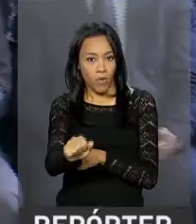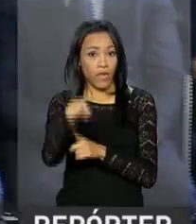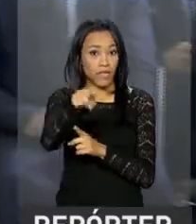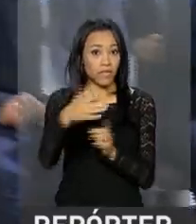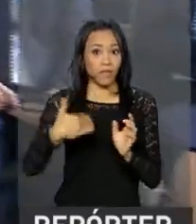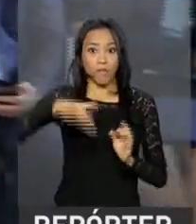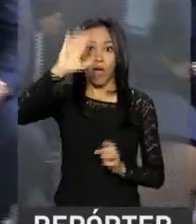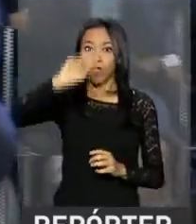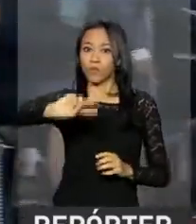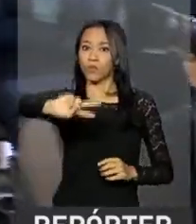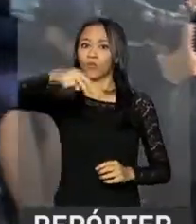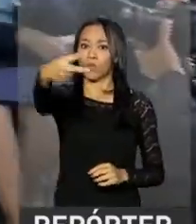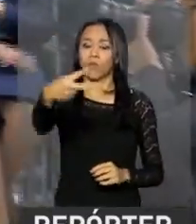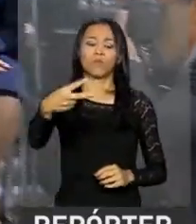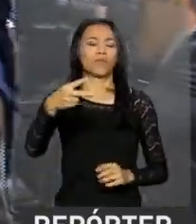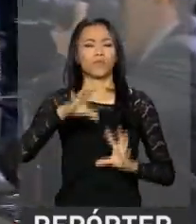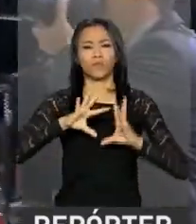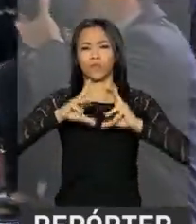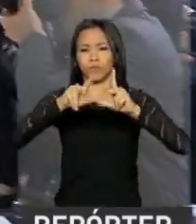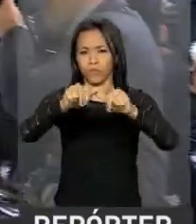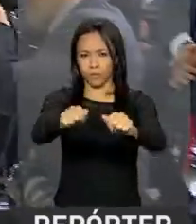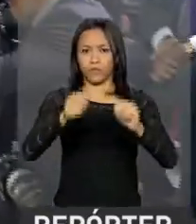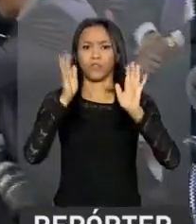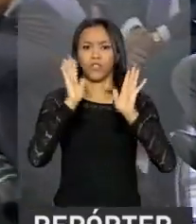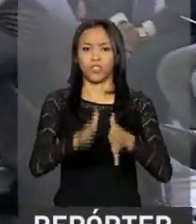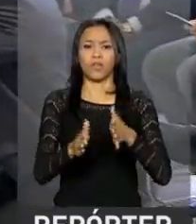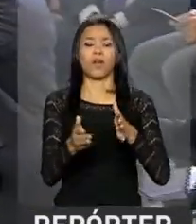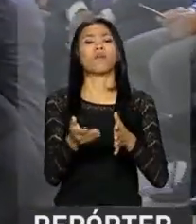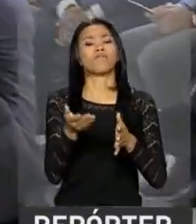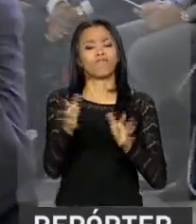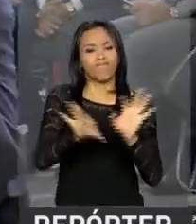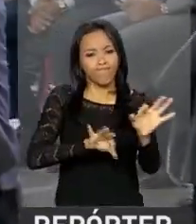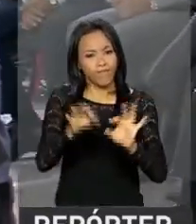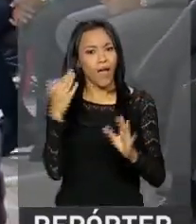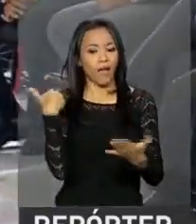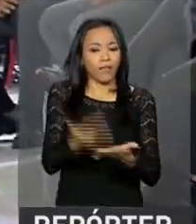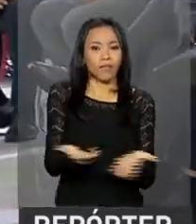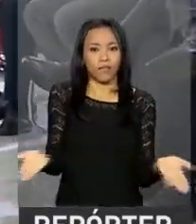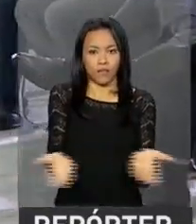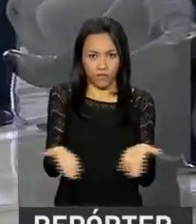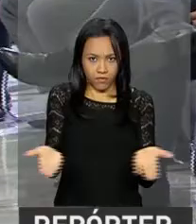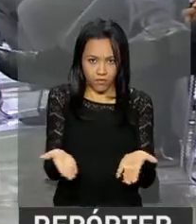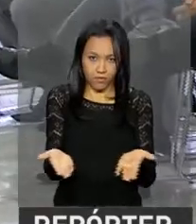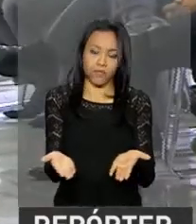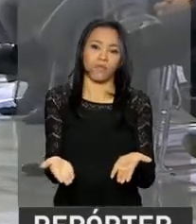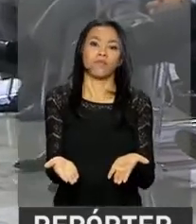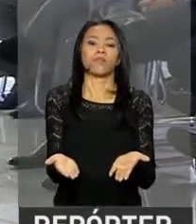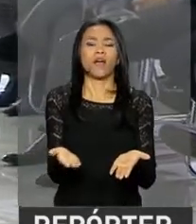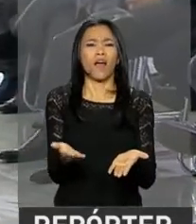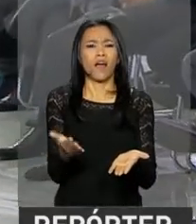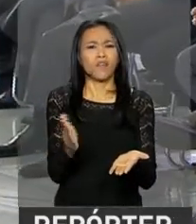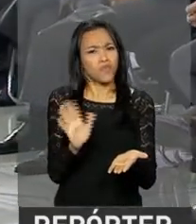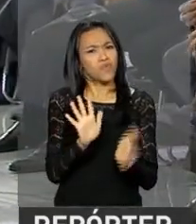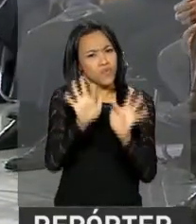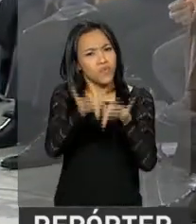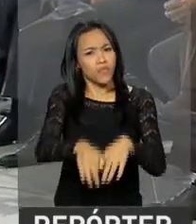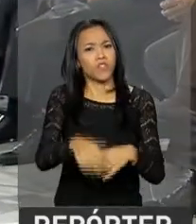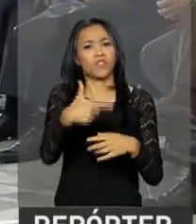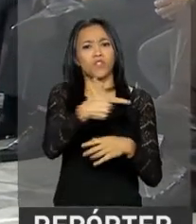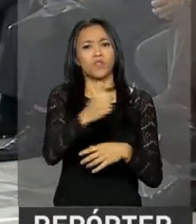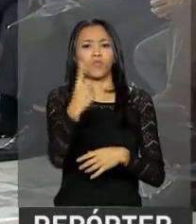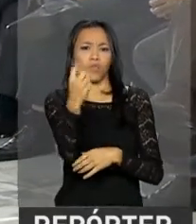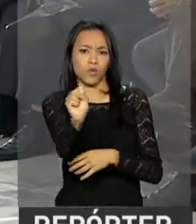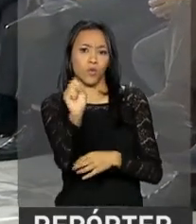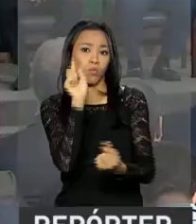que o dobro de toda a titulação conferida na reforma agrária até hoje até o final de 2008